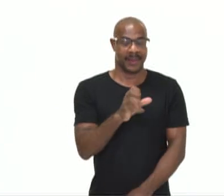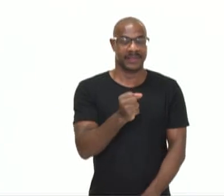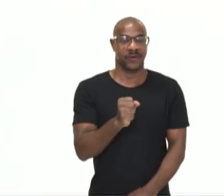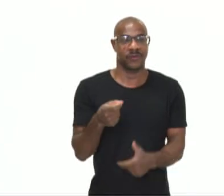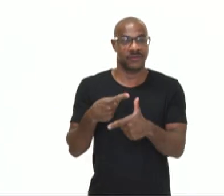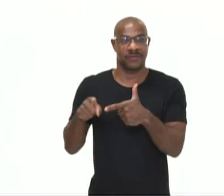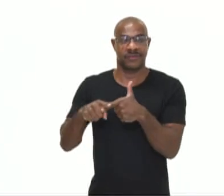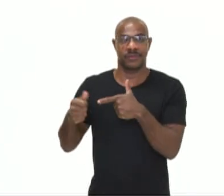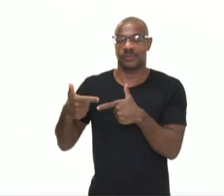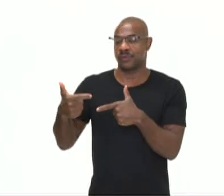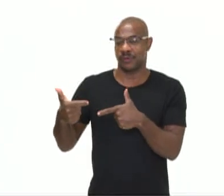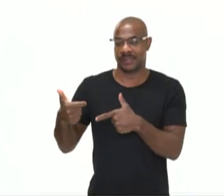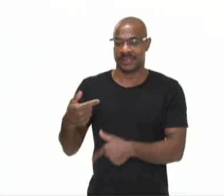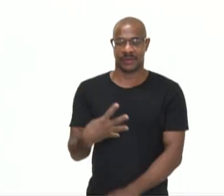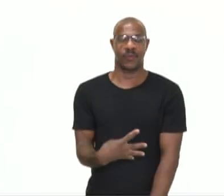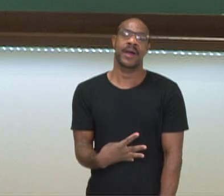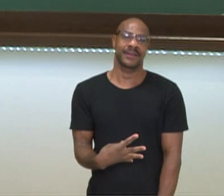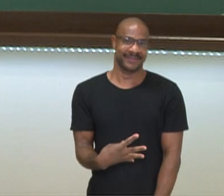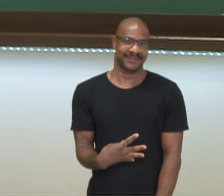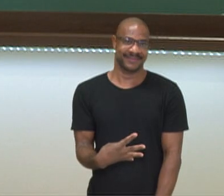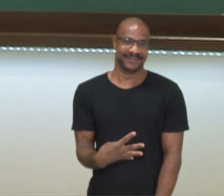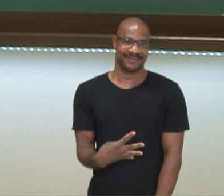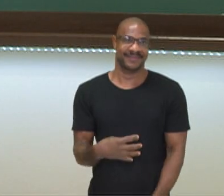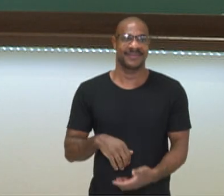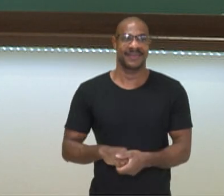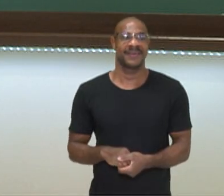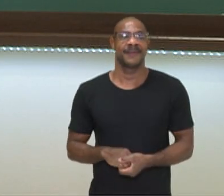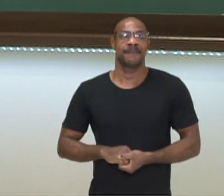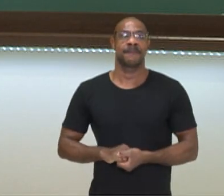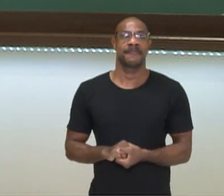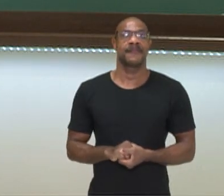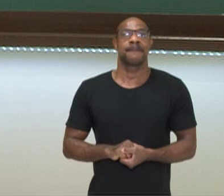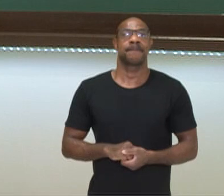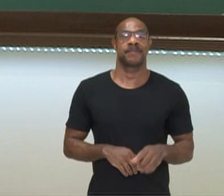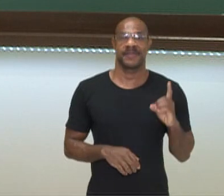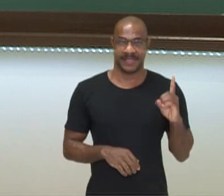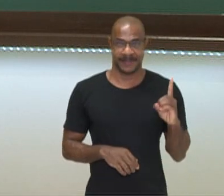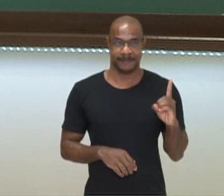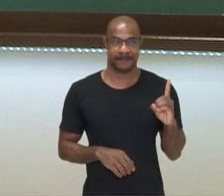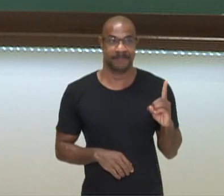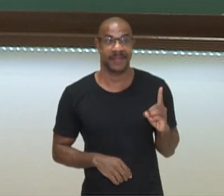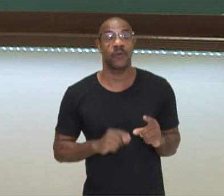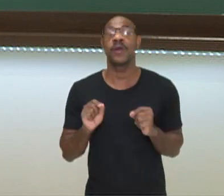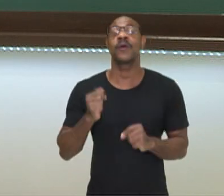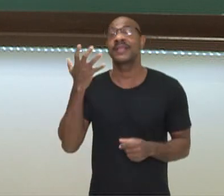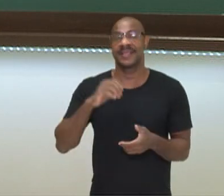12, 4. Tudo bem? Mais uma para vocês. Agora, o que